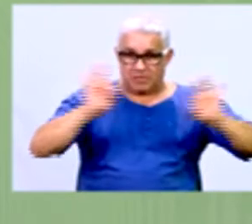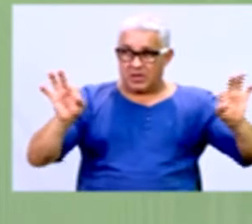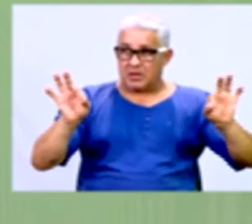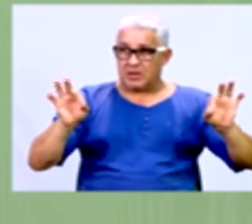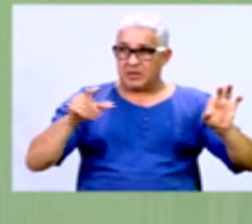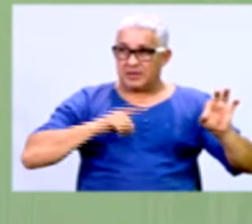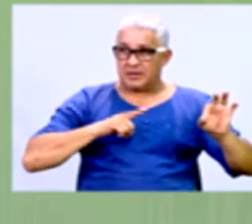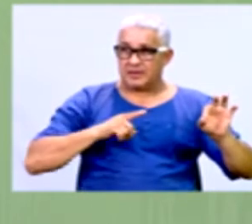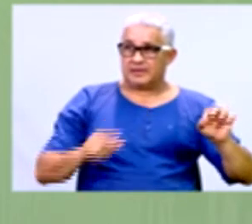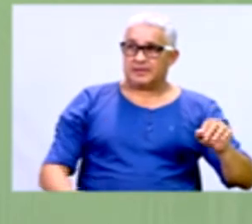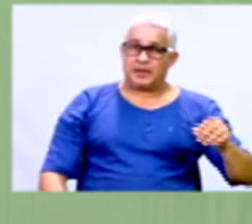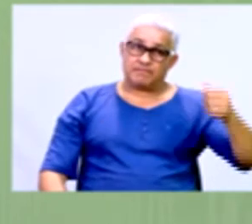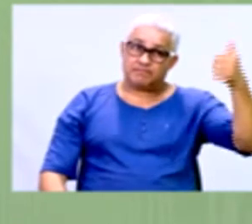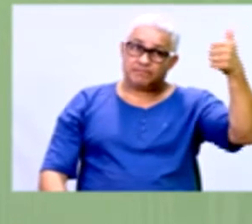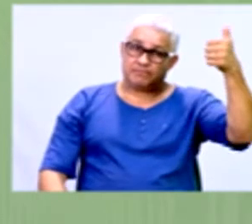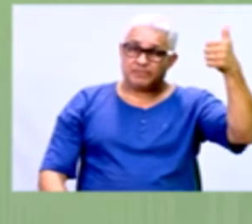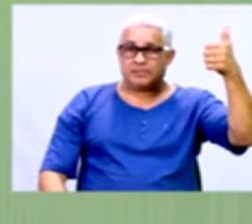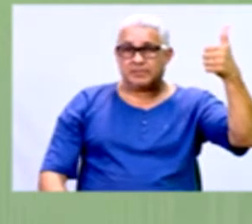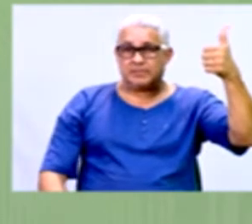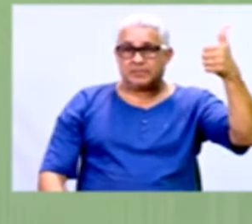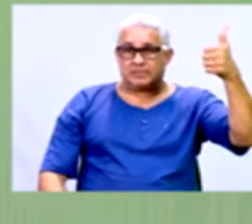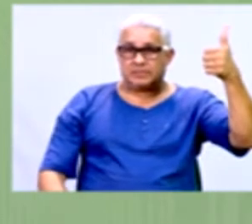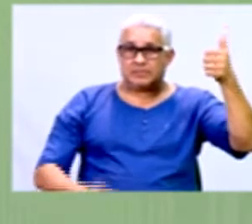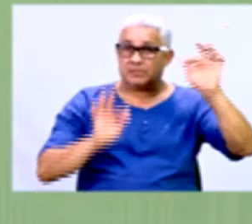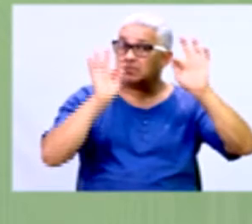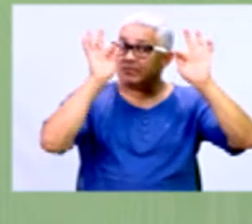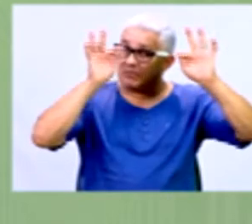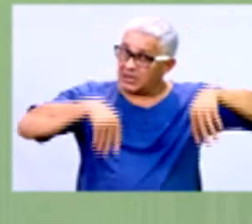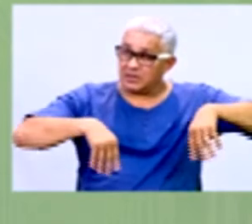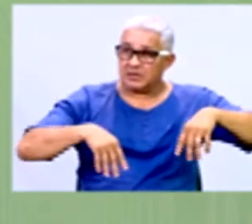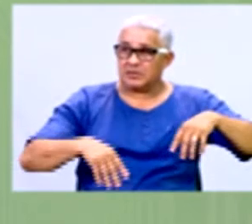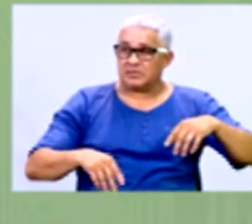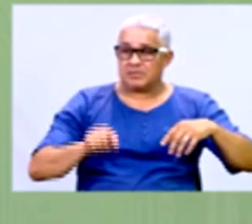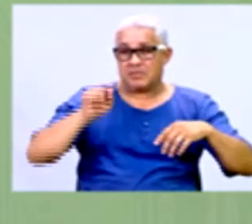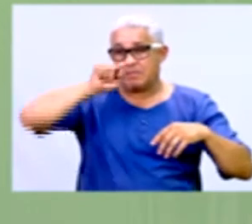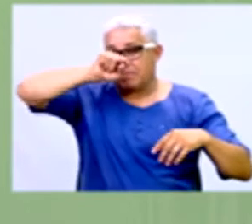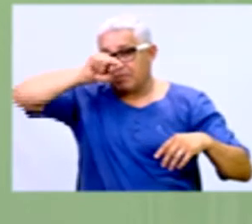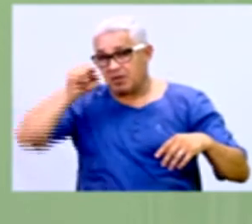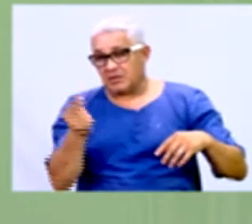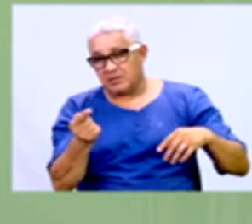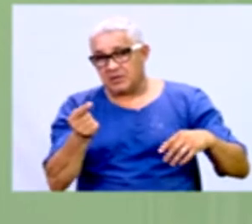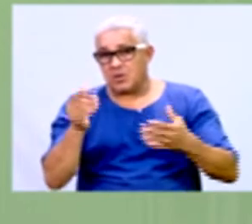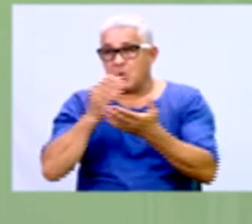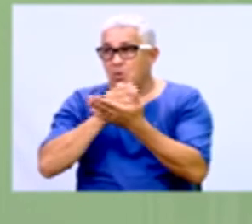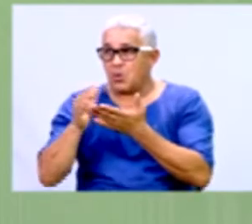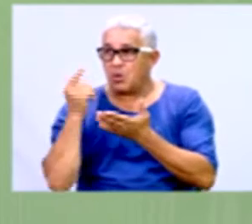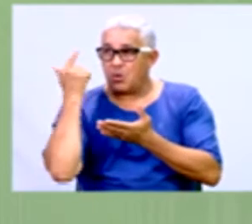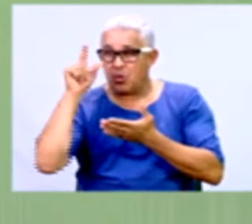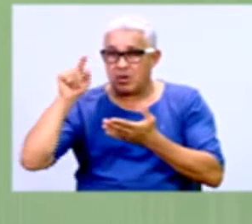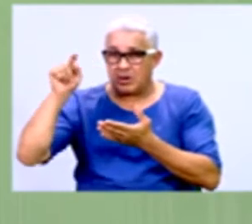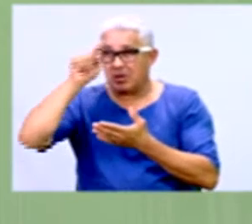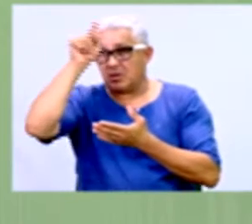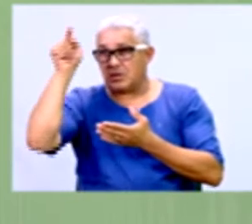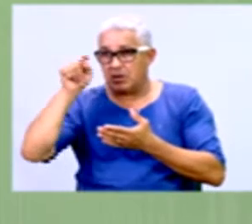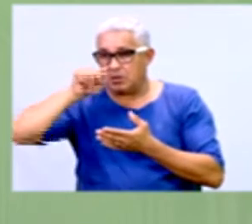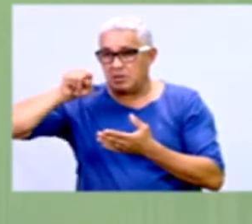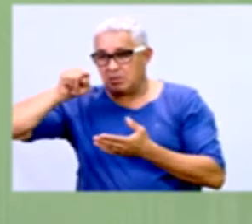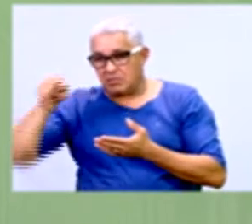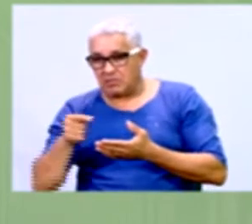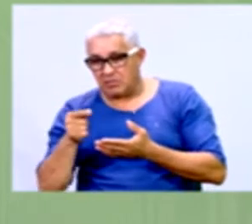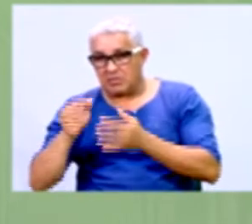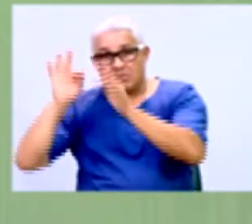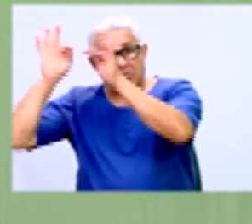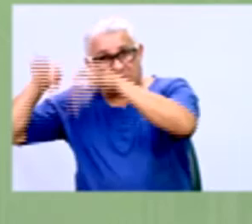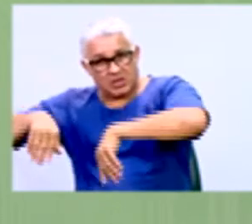Então, essa primeira linha aqui encerrou. A partir da vírgula, iniciamos uma nova notação, certo? Que faz parte da